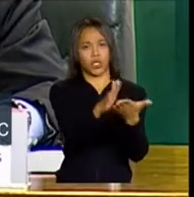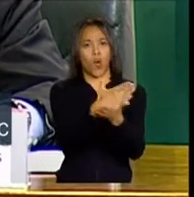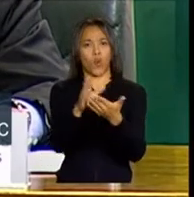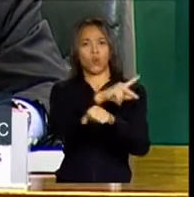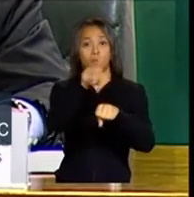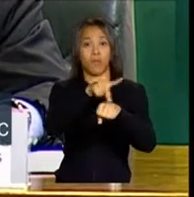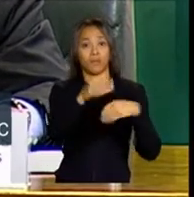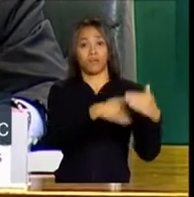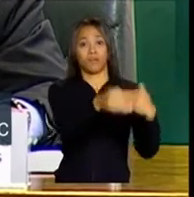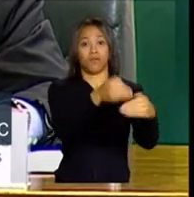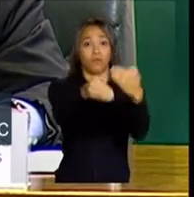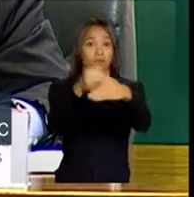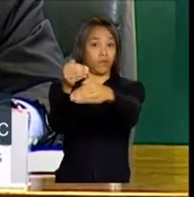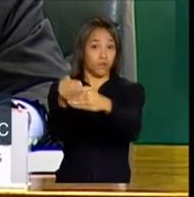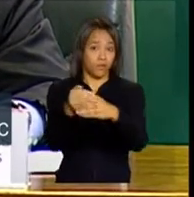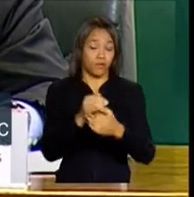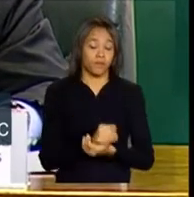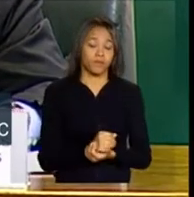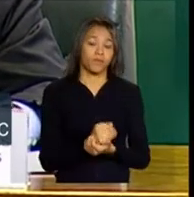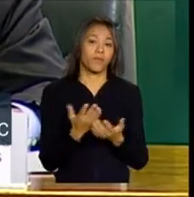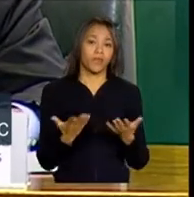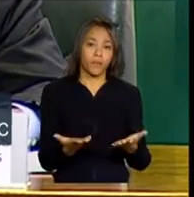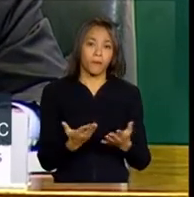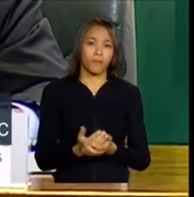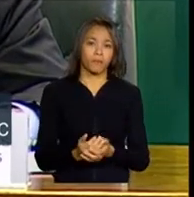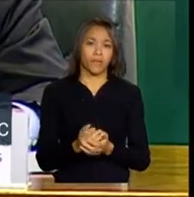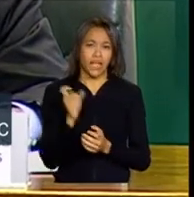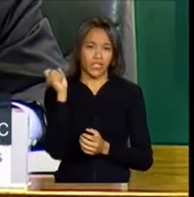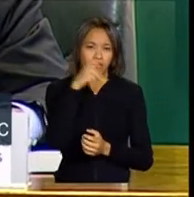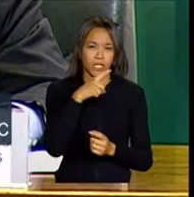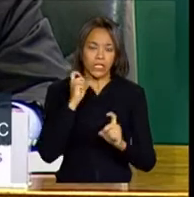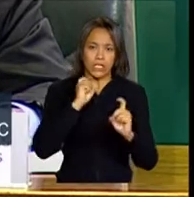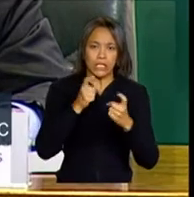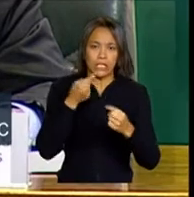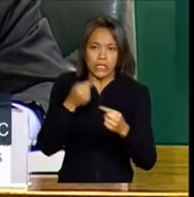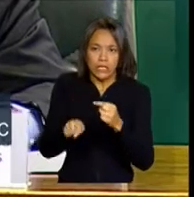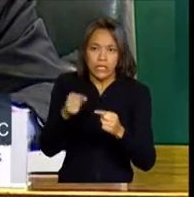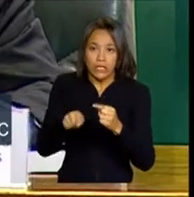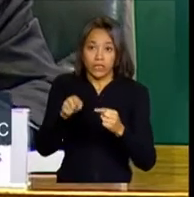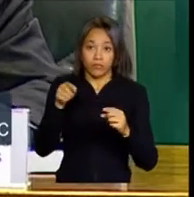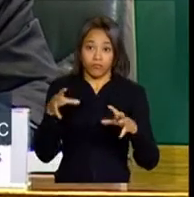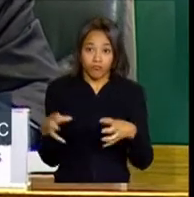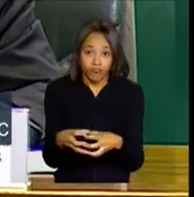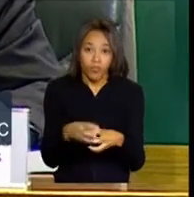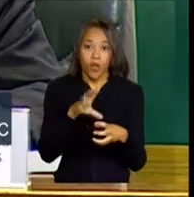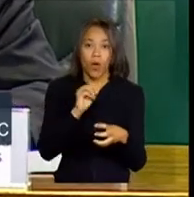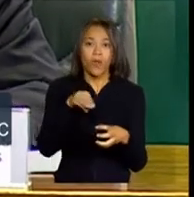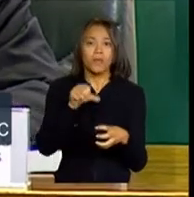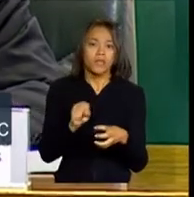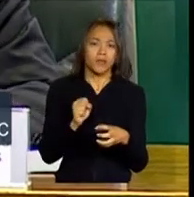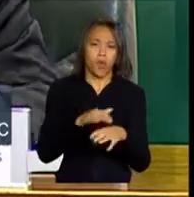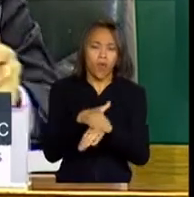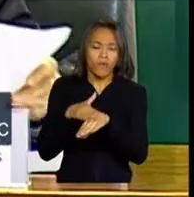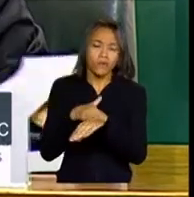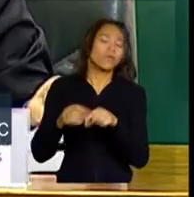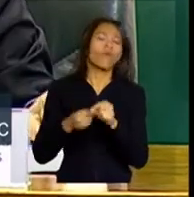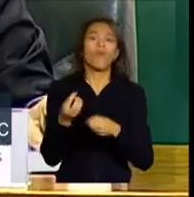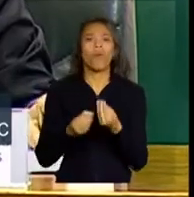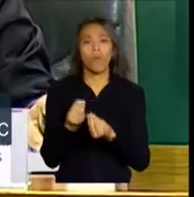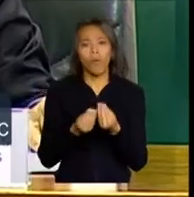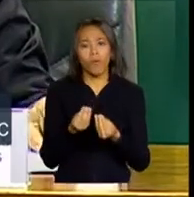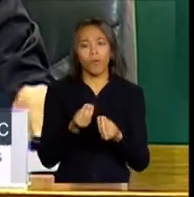desenvolvidos o impasse na rodada de dor não retira do IMC contudo a qualidade de instituição